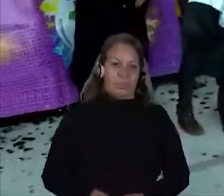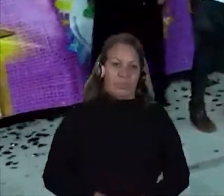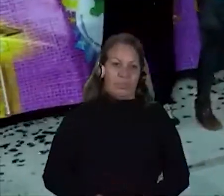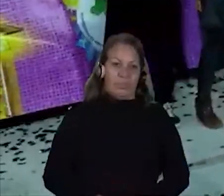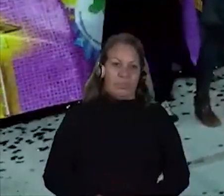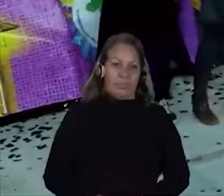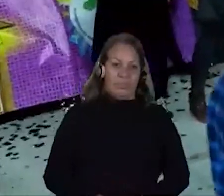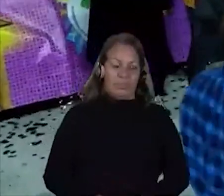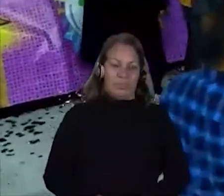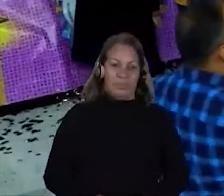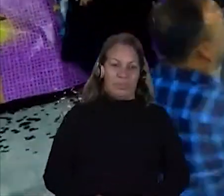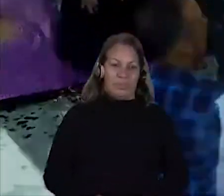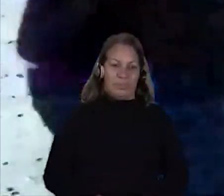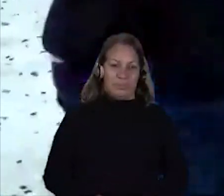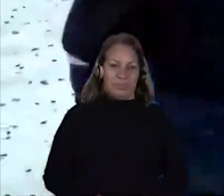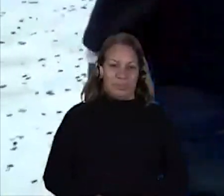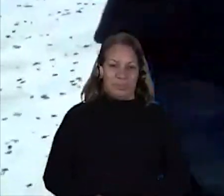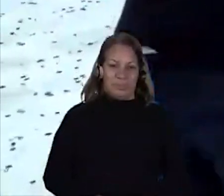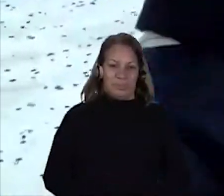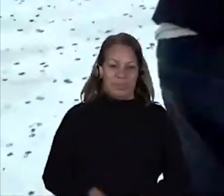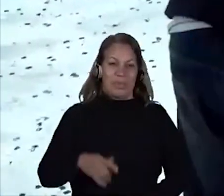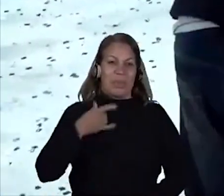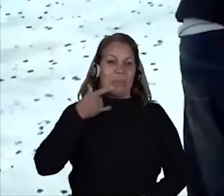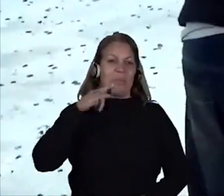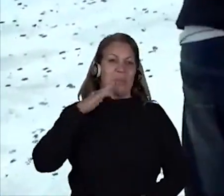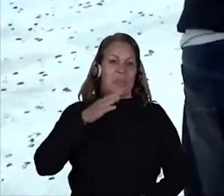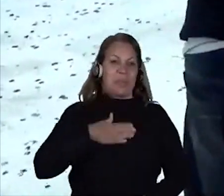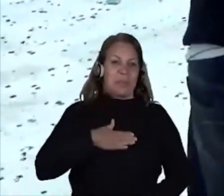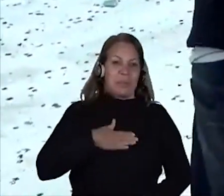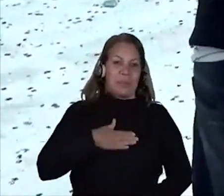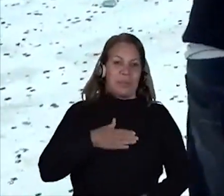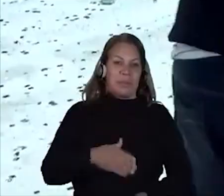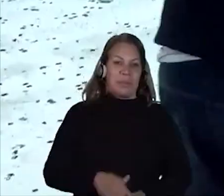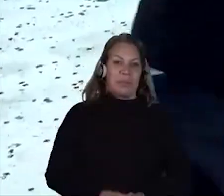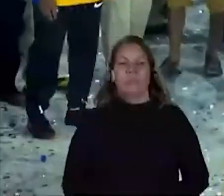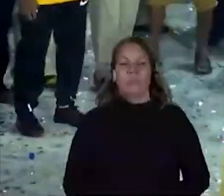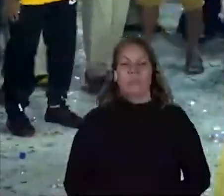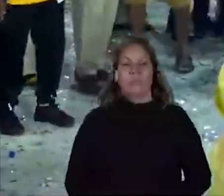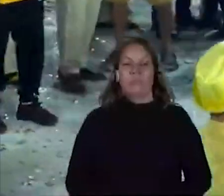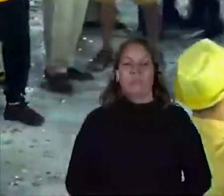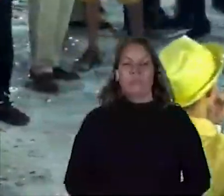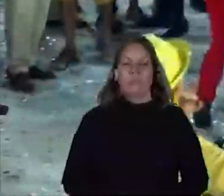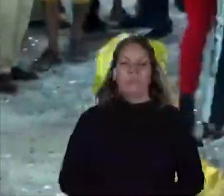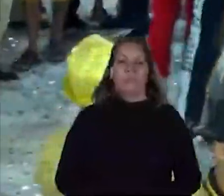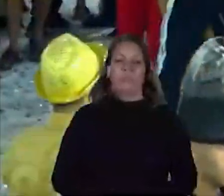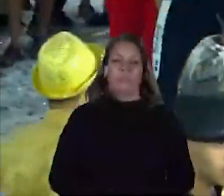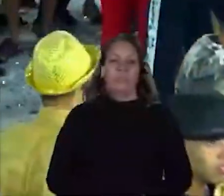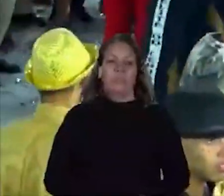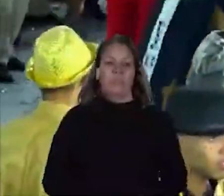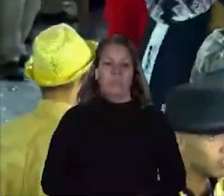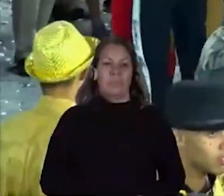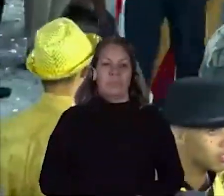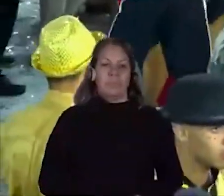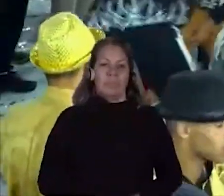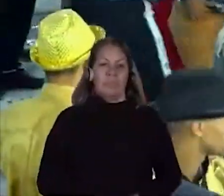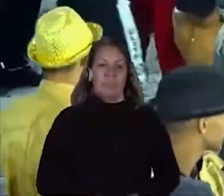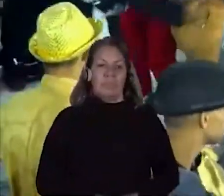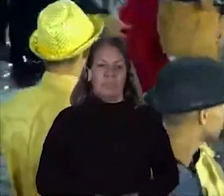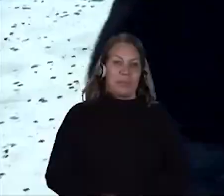Tiramos! Sempre na mesa e as moreninhas pra ser de boa alegria quando for no outro dia tem puxada pra ser boa.